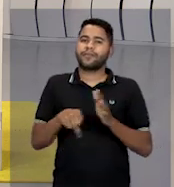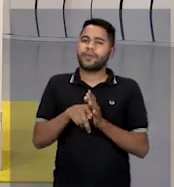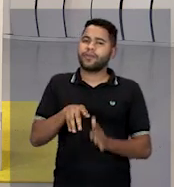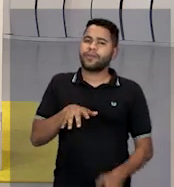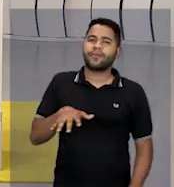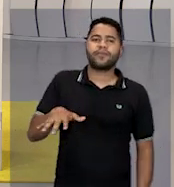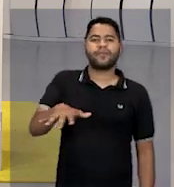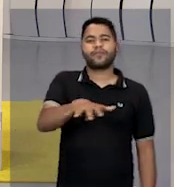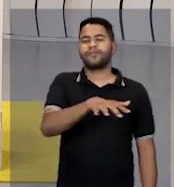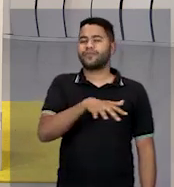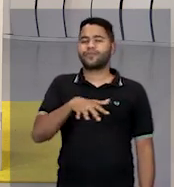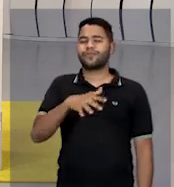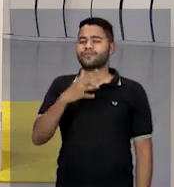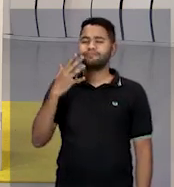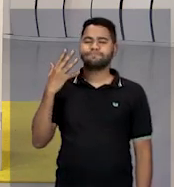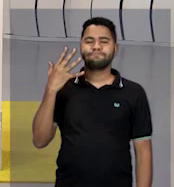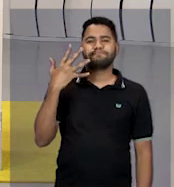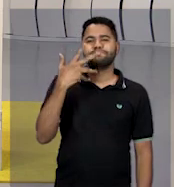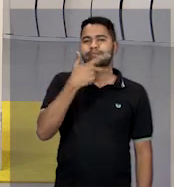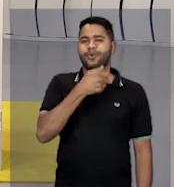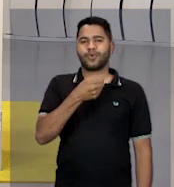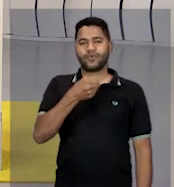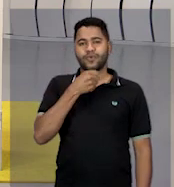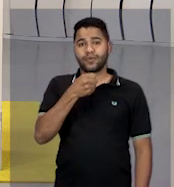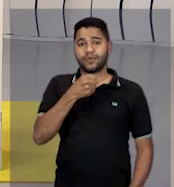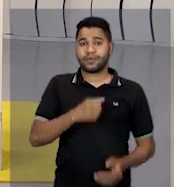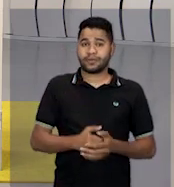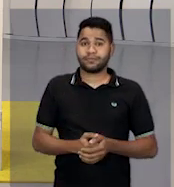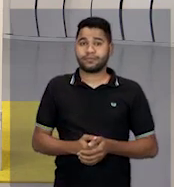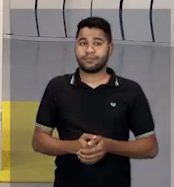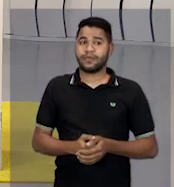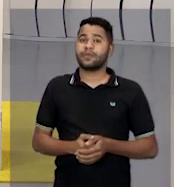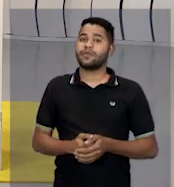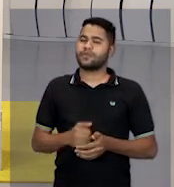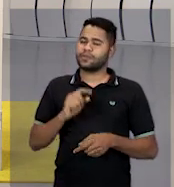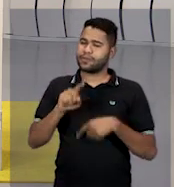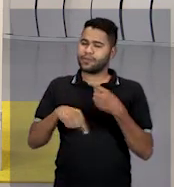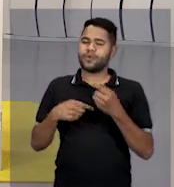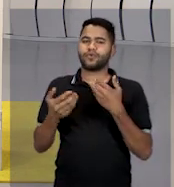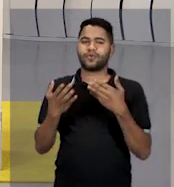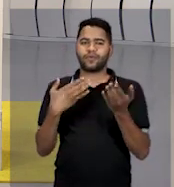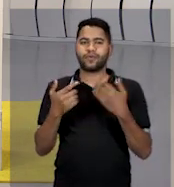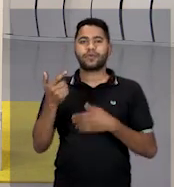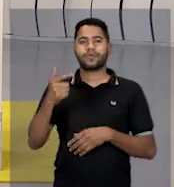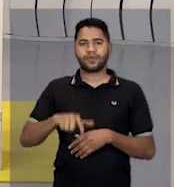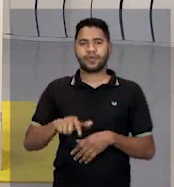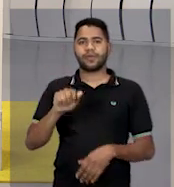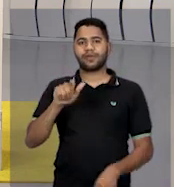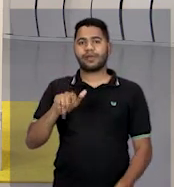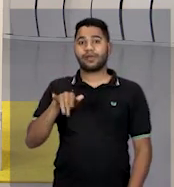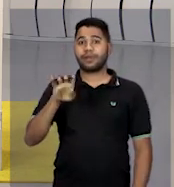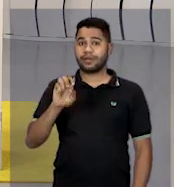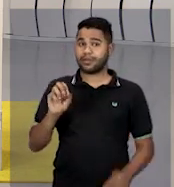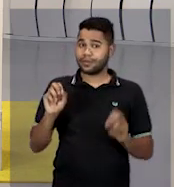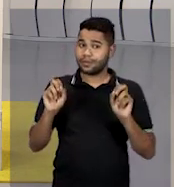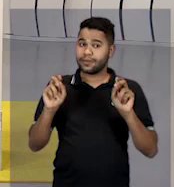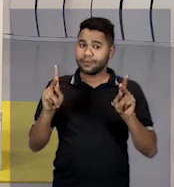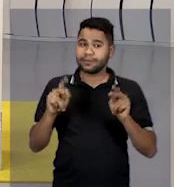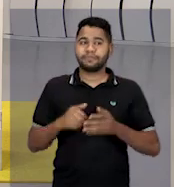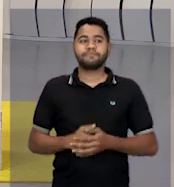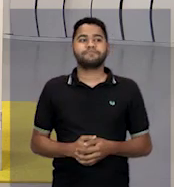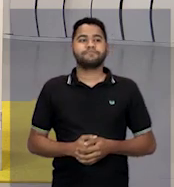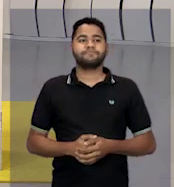universo fantástico que é o jornalismo. Então, a gente vai voltar a conversar com a Aline em uma outra aula, ok?